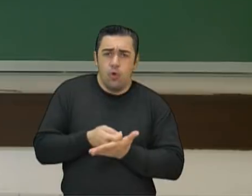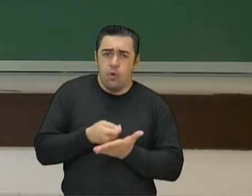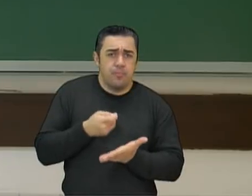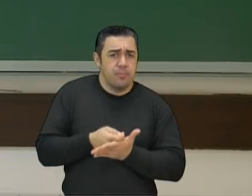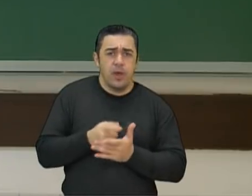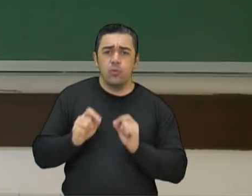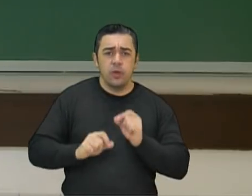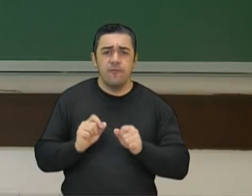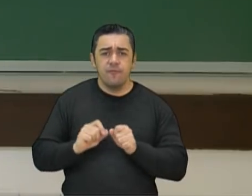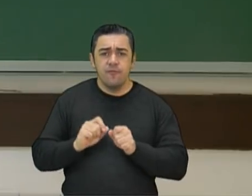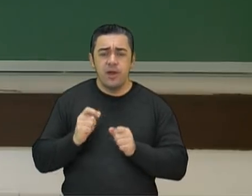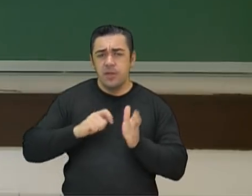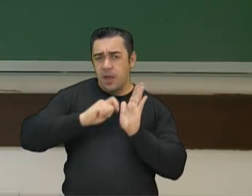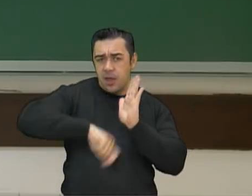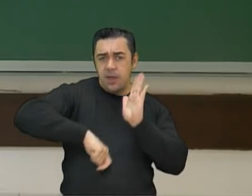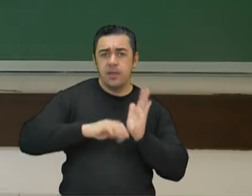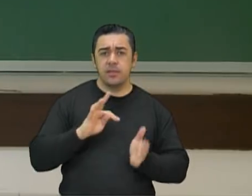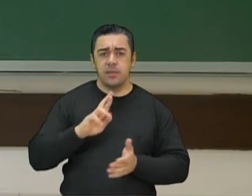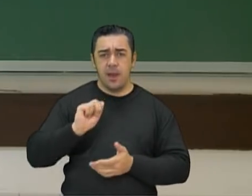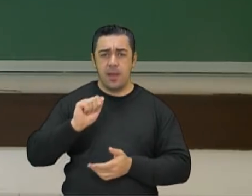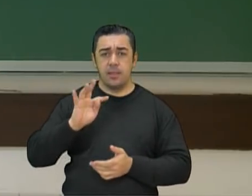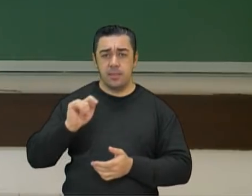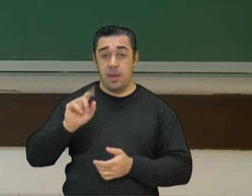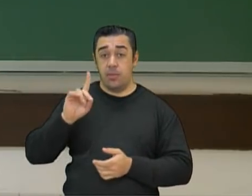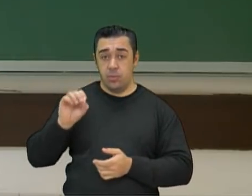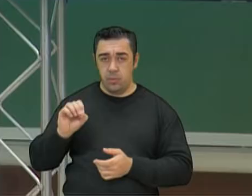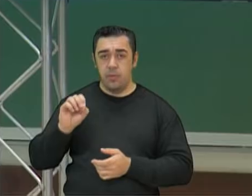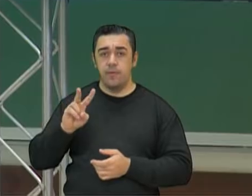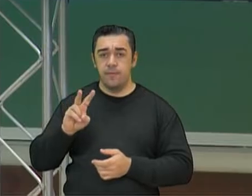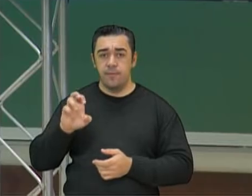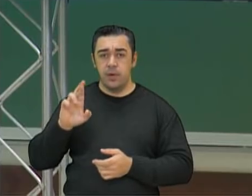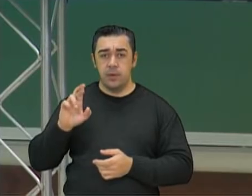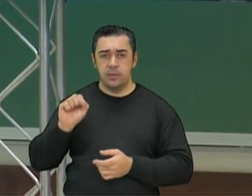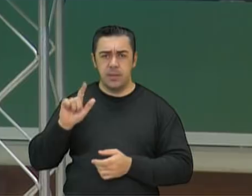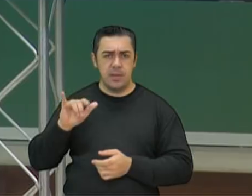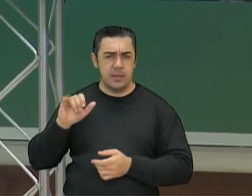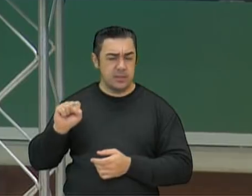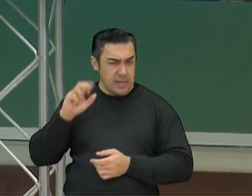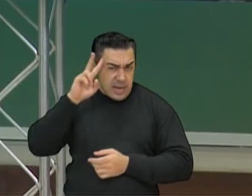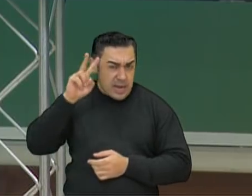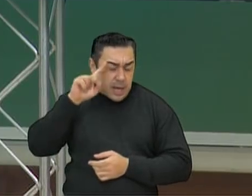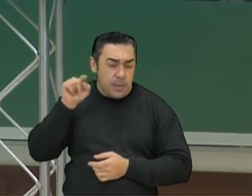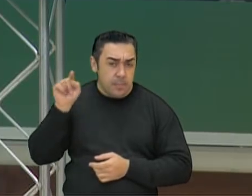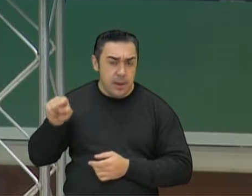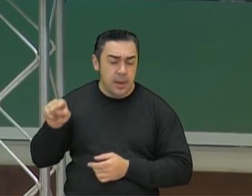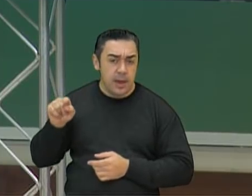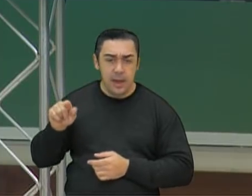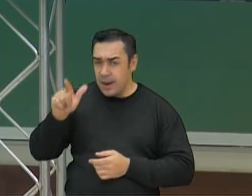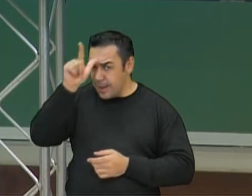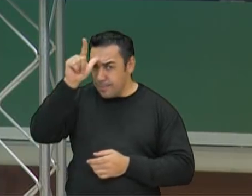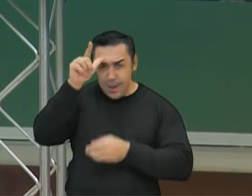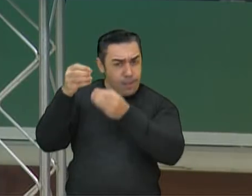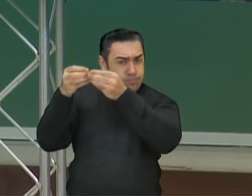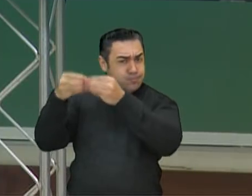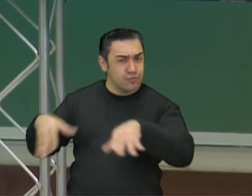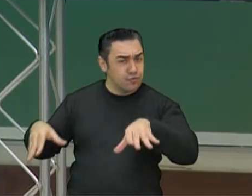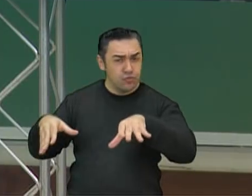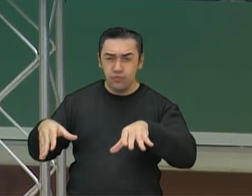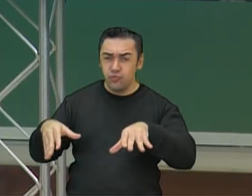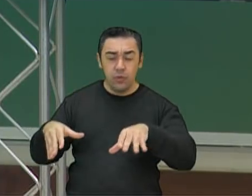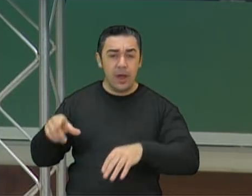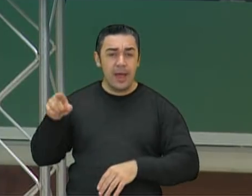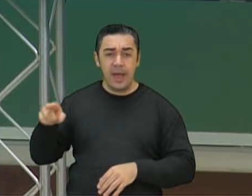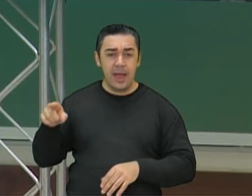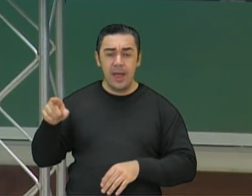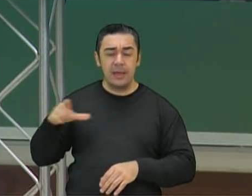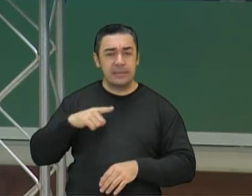cumprir o Tratado de Versalhes. Lembra que esse tratado foi bem humilhante para a Alemanha. Esse tratado jogou